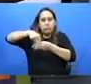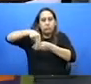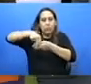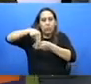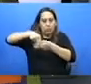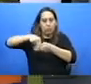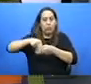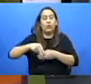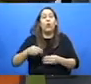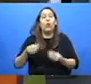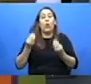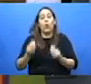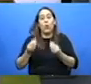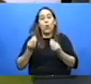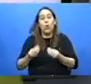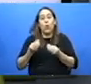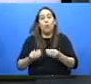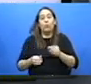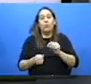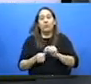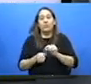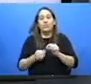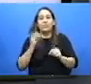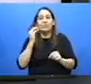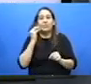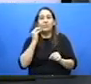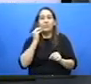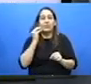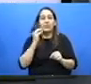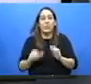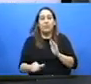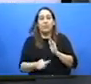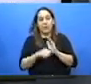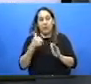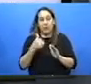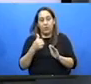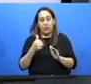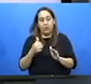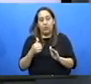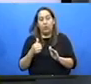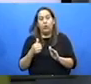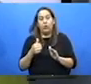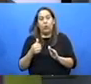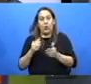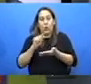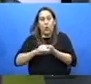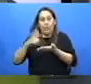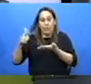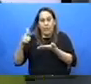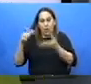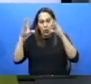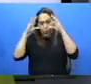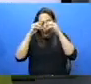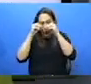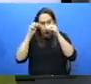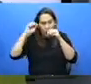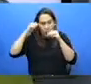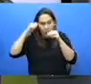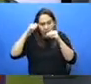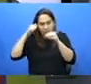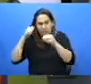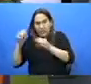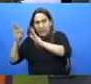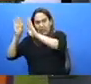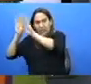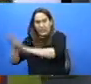Procedimento. Como realizar esse experimento? Primeiro, coloque o pedaço de papel escuro em uma das folhas, como na imagem ao lado. Aqui